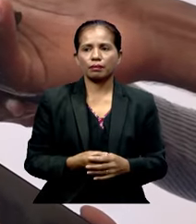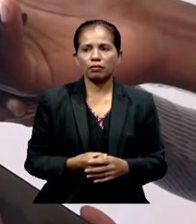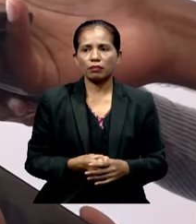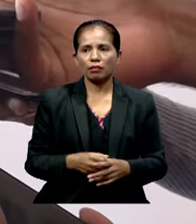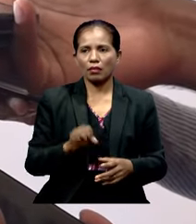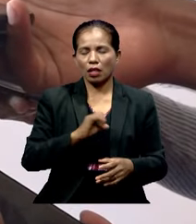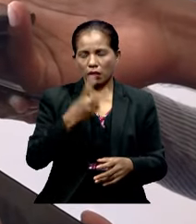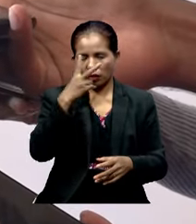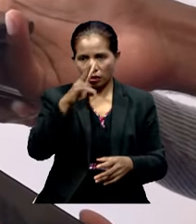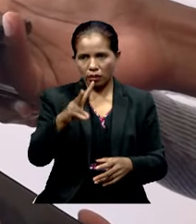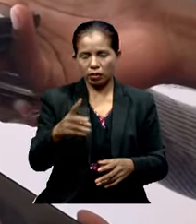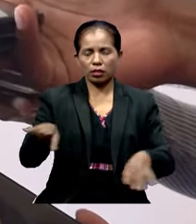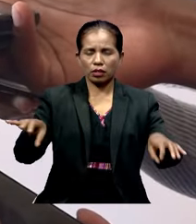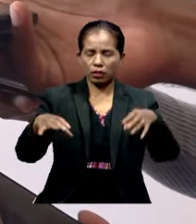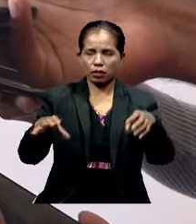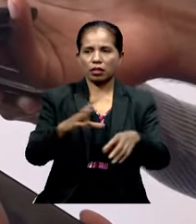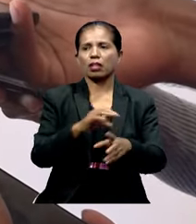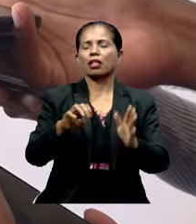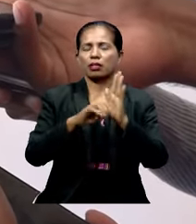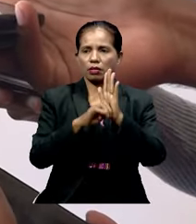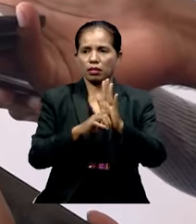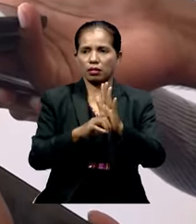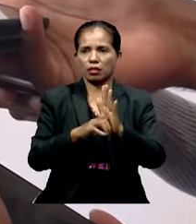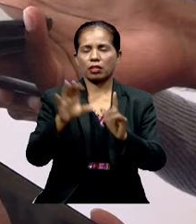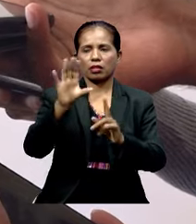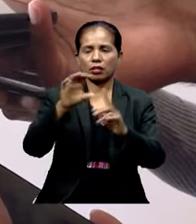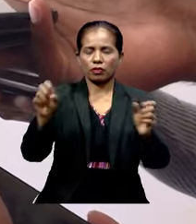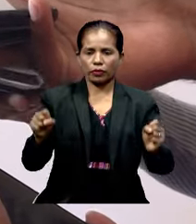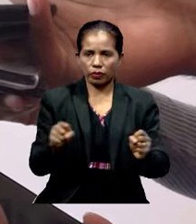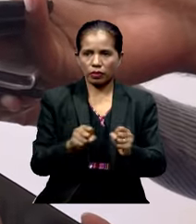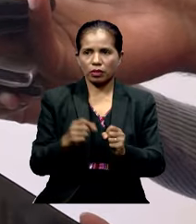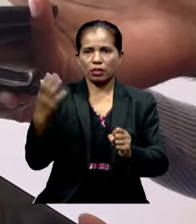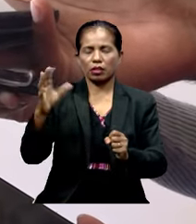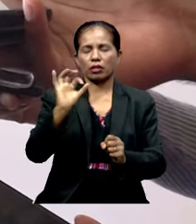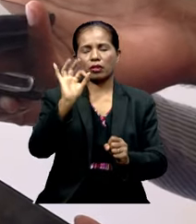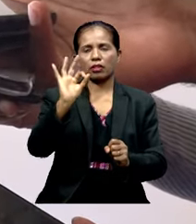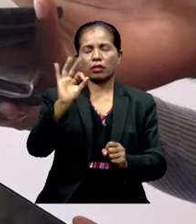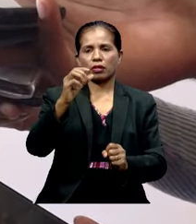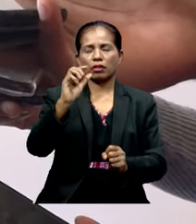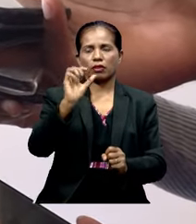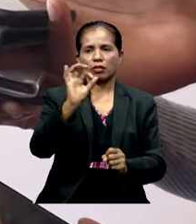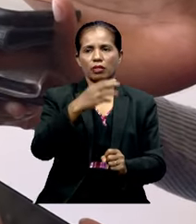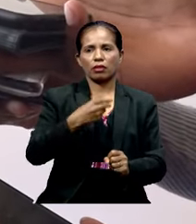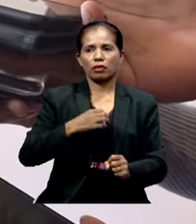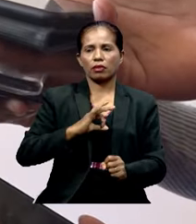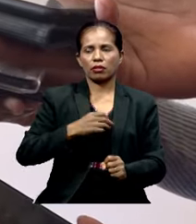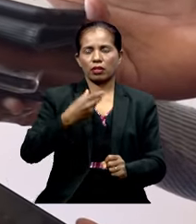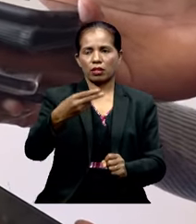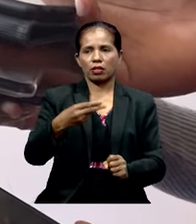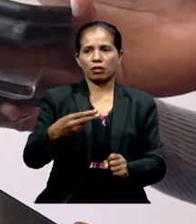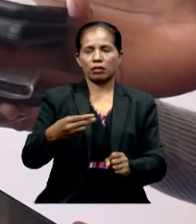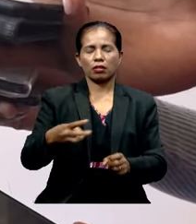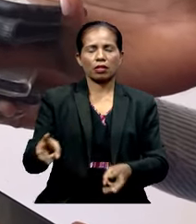ori wa animata sira ne servisu, por exemplo, chefe suku ira ba ia fatuahi na ba ne. Inundação mais, estrada é mono